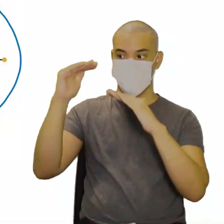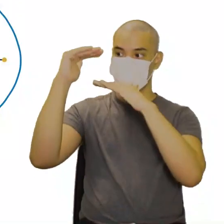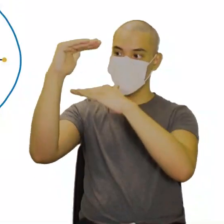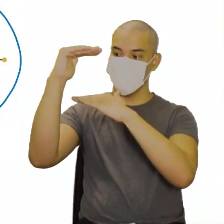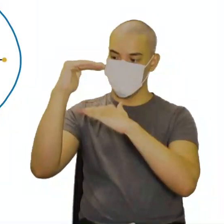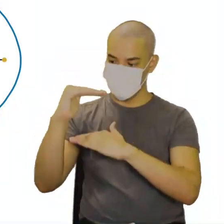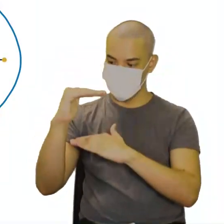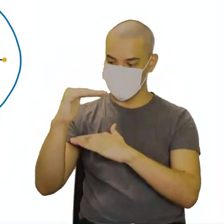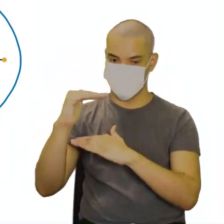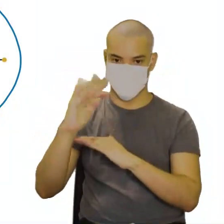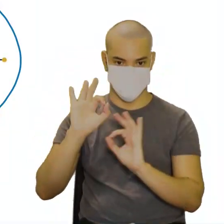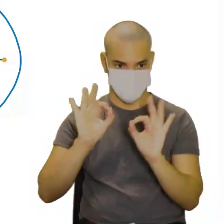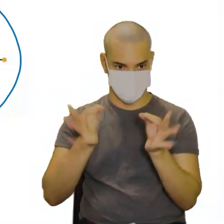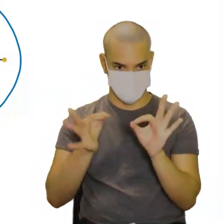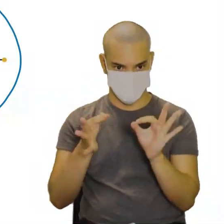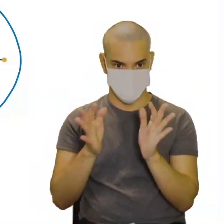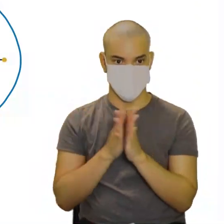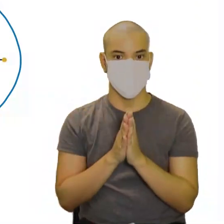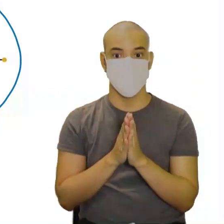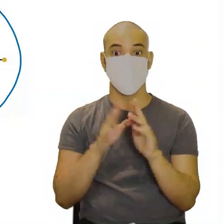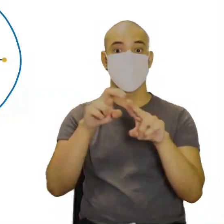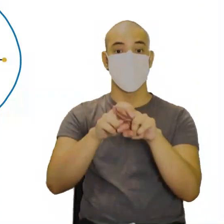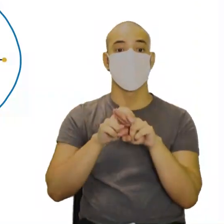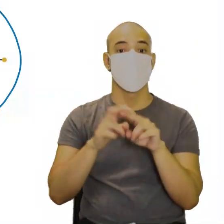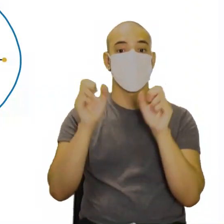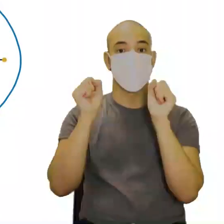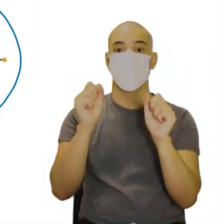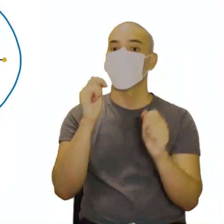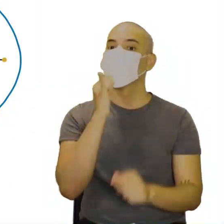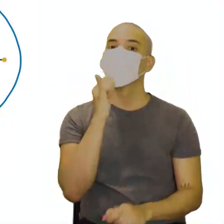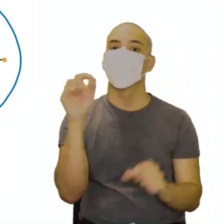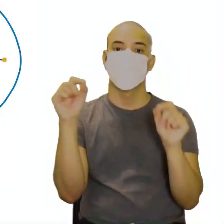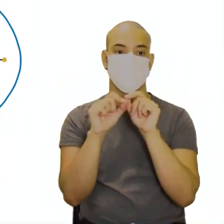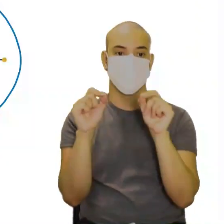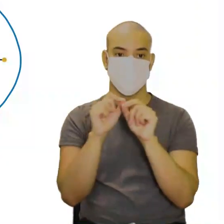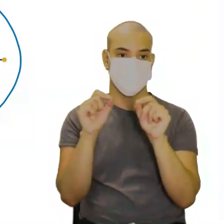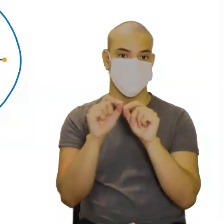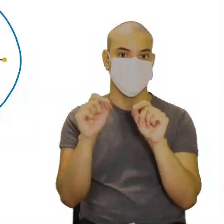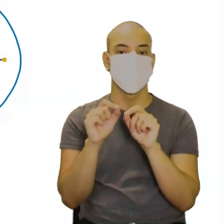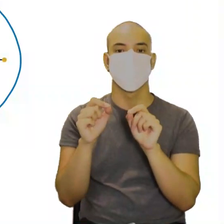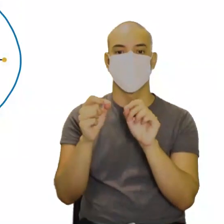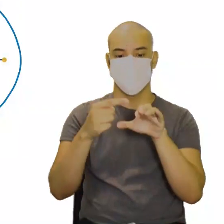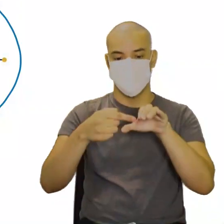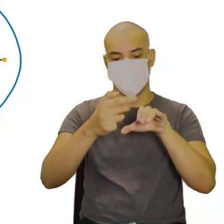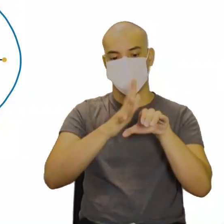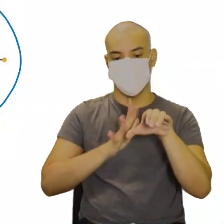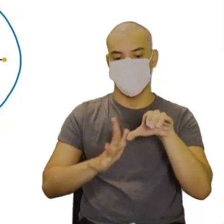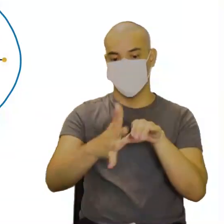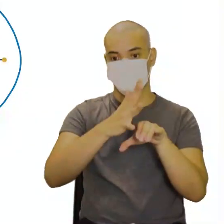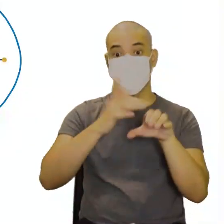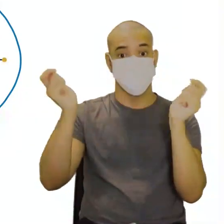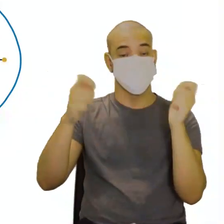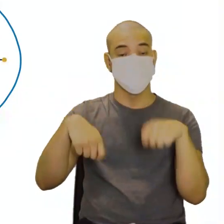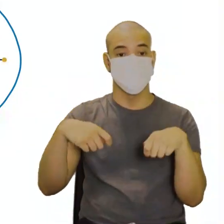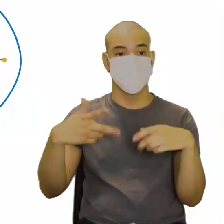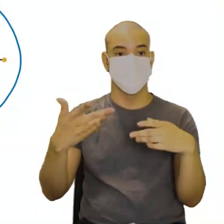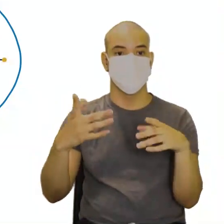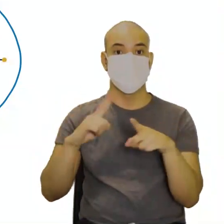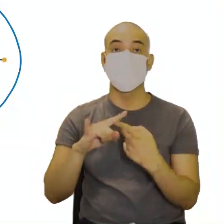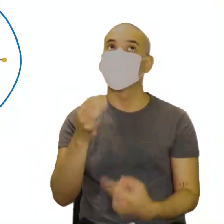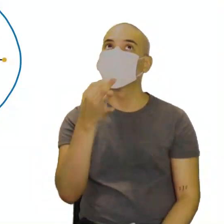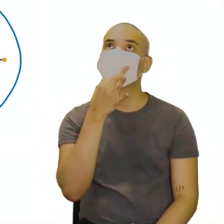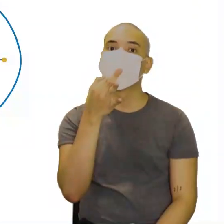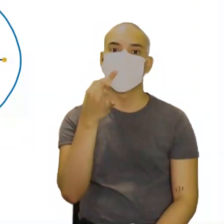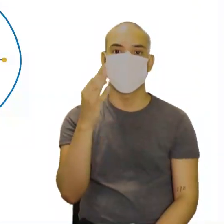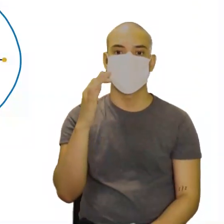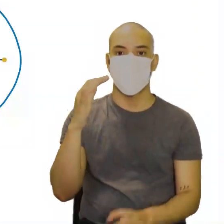paralelo aqui, ok? Então, eu posso, por exemplo, montar um circuito com essas pilhas aqui, tá, pessoal? Supondo que as pilhas